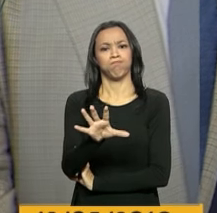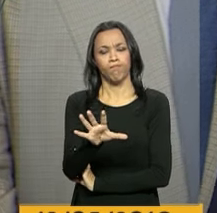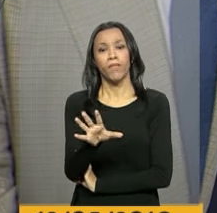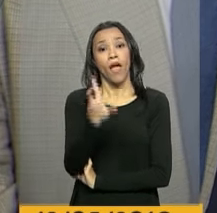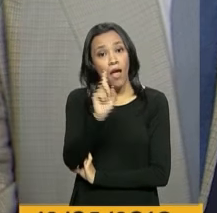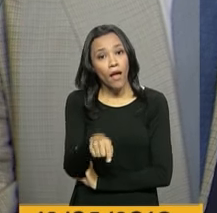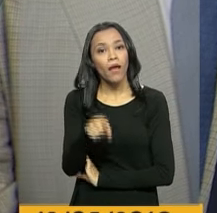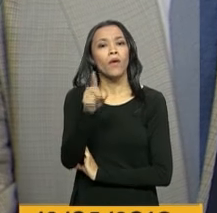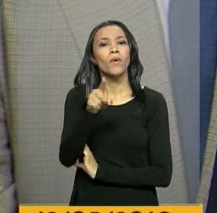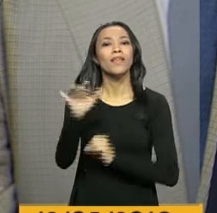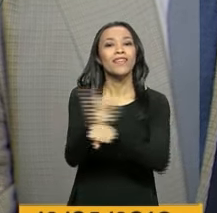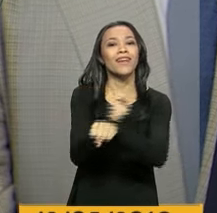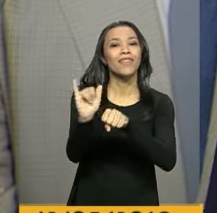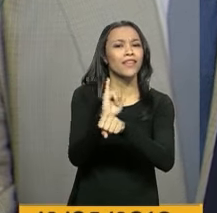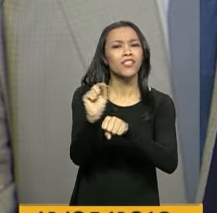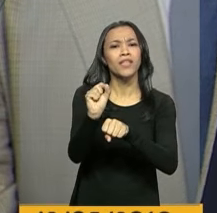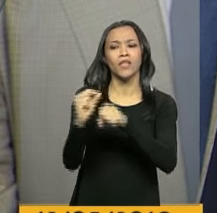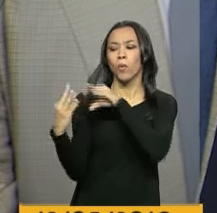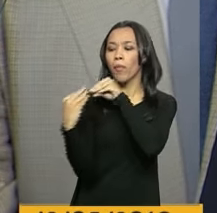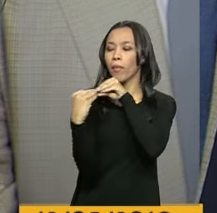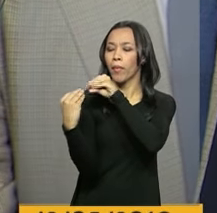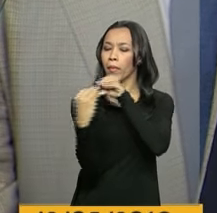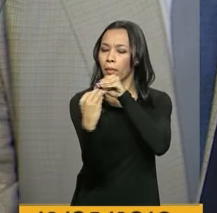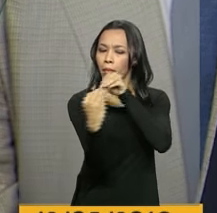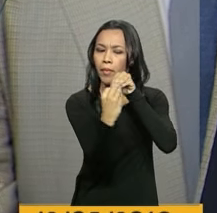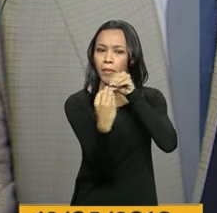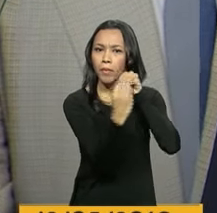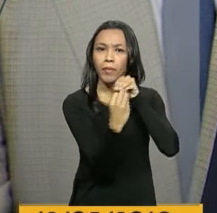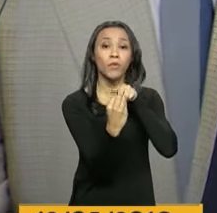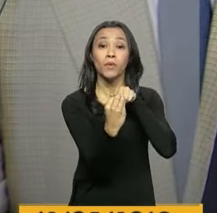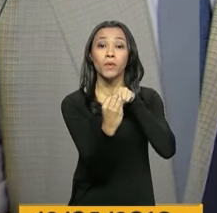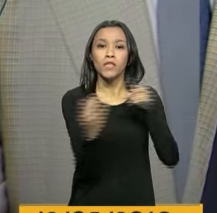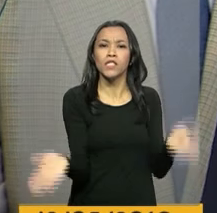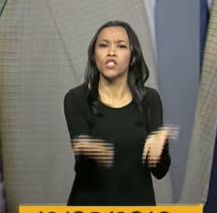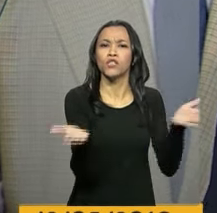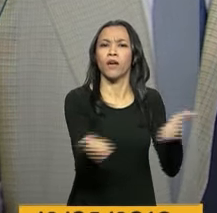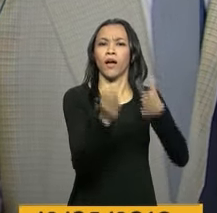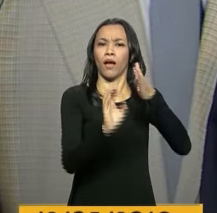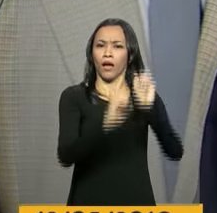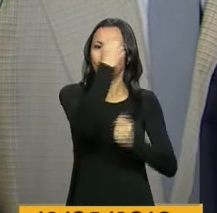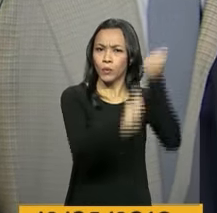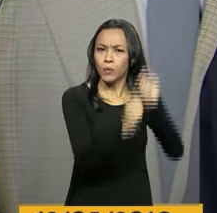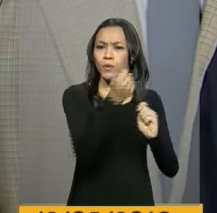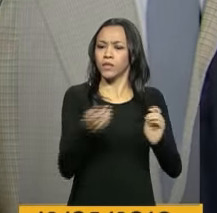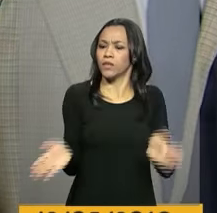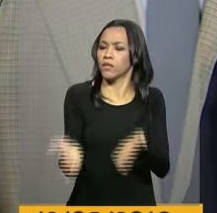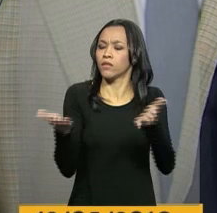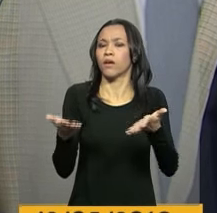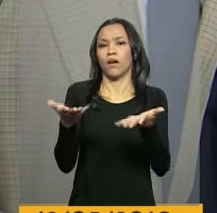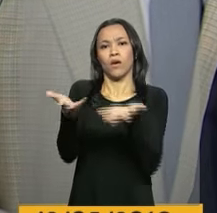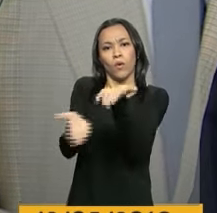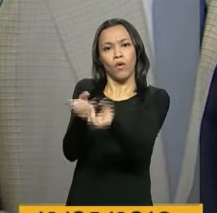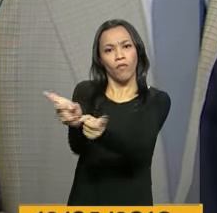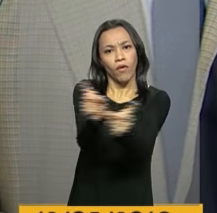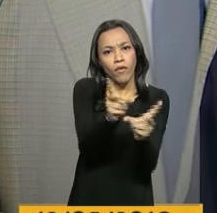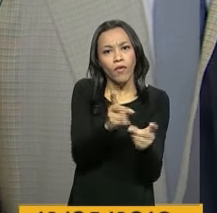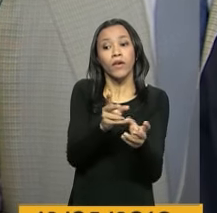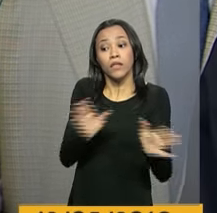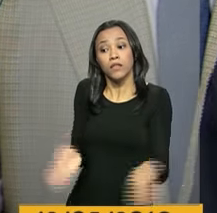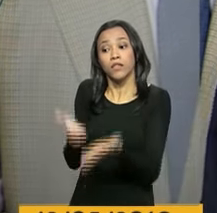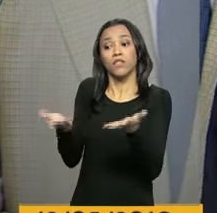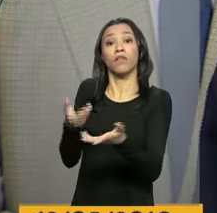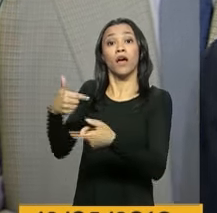adotaremos políticas adequadas para incentivar a indústria, o comércio, os serviços e os trabalhadores. E